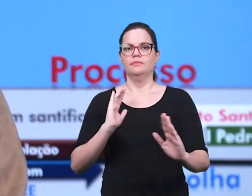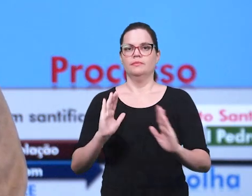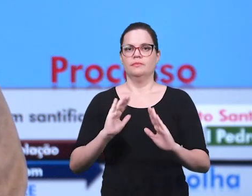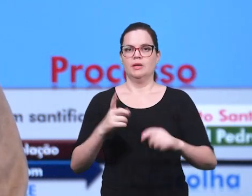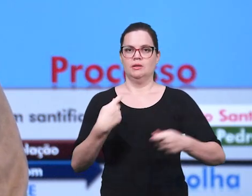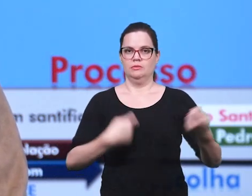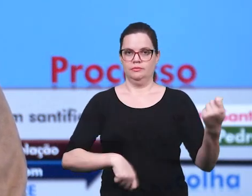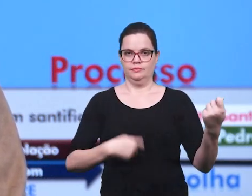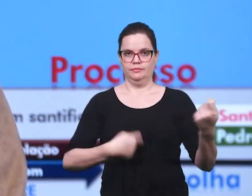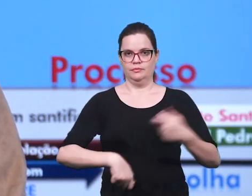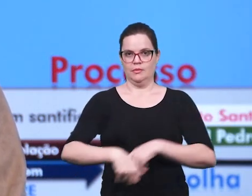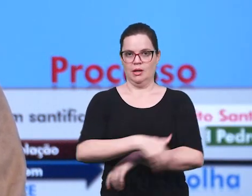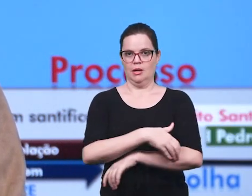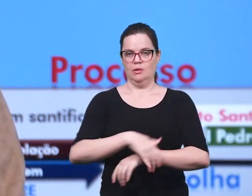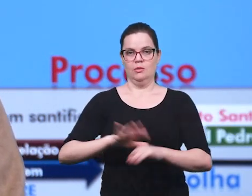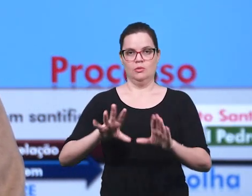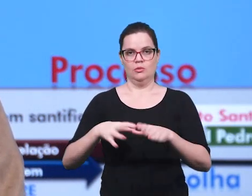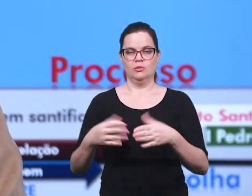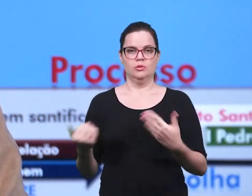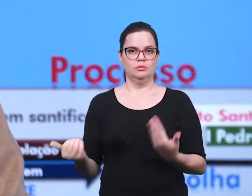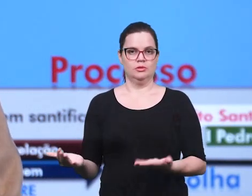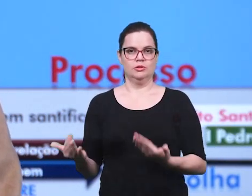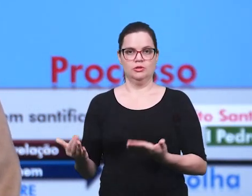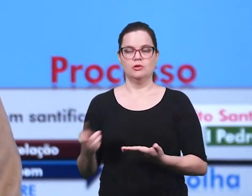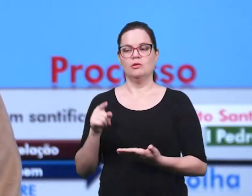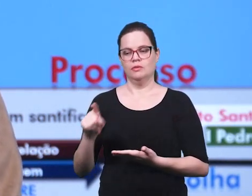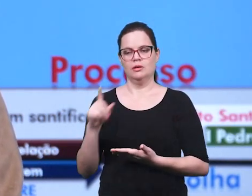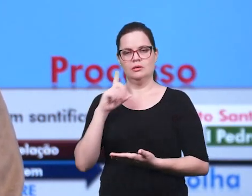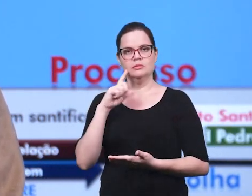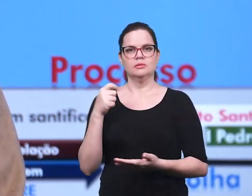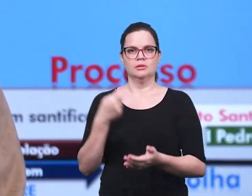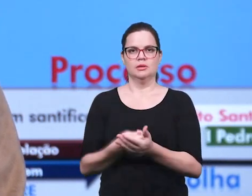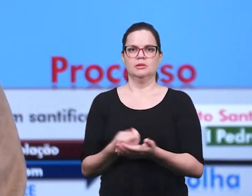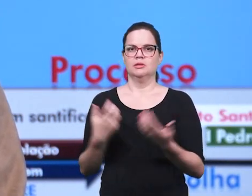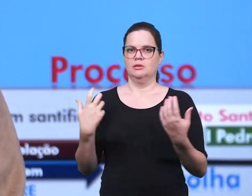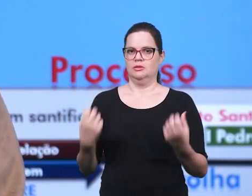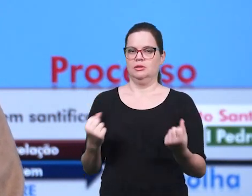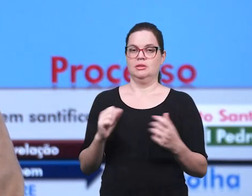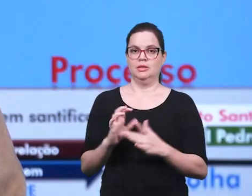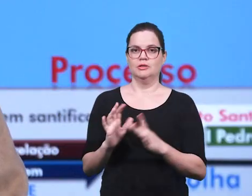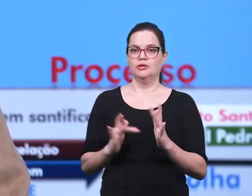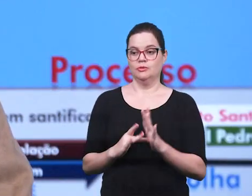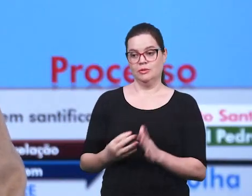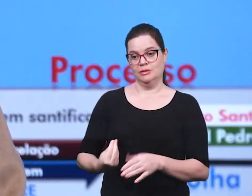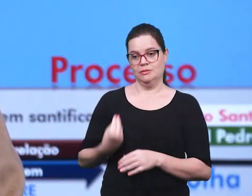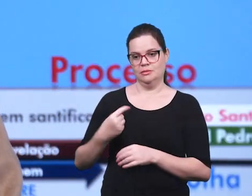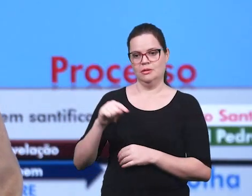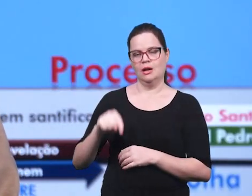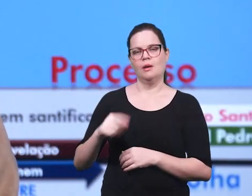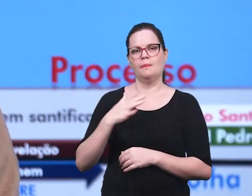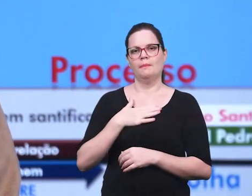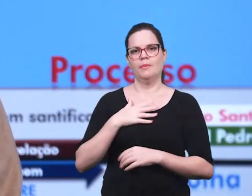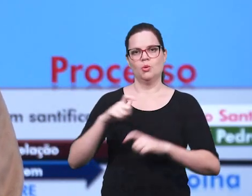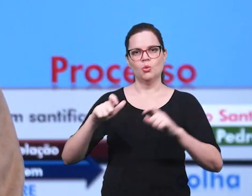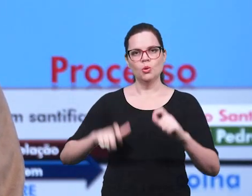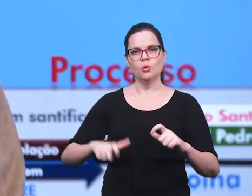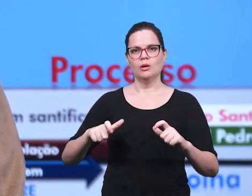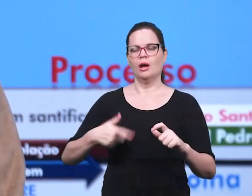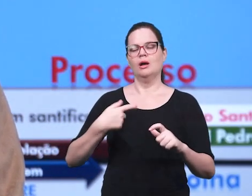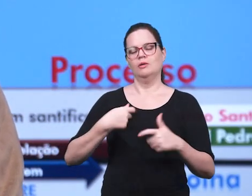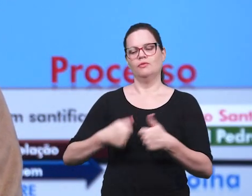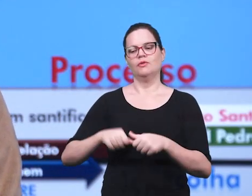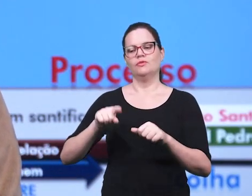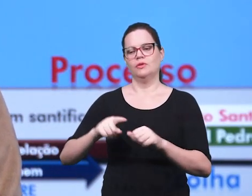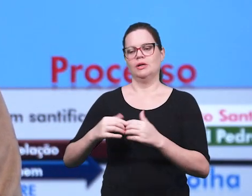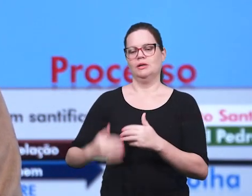com jovens da igreja. E ali eu tomei minha definição com o Senhor, de que ali era o lugar que eu ia ficar